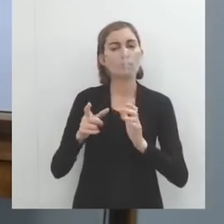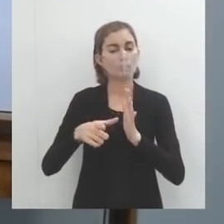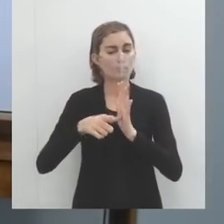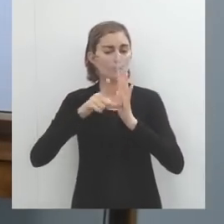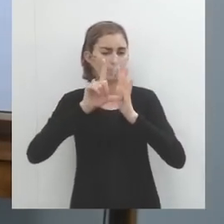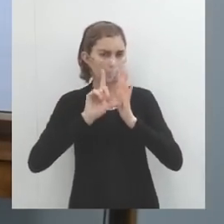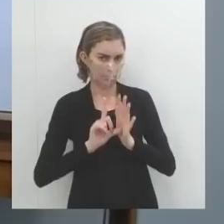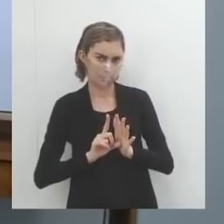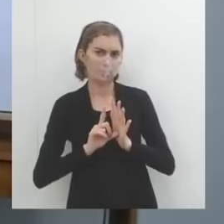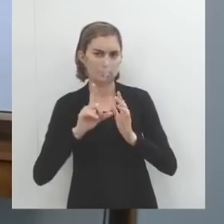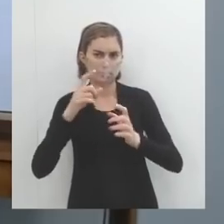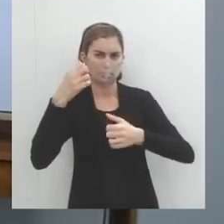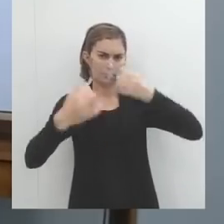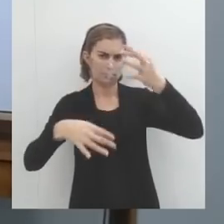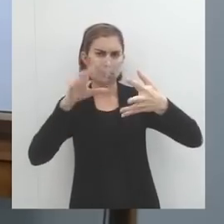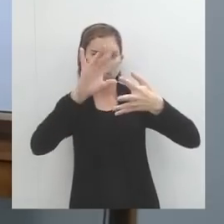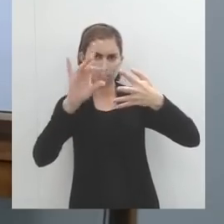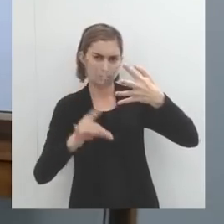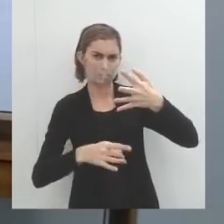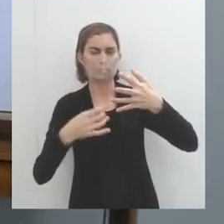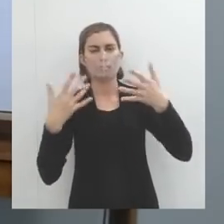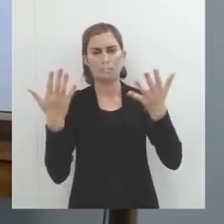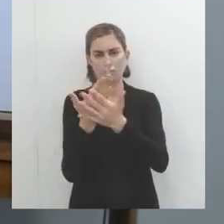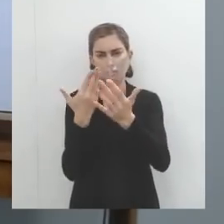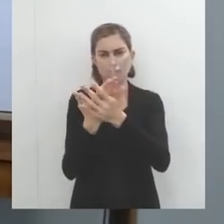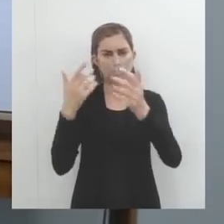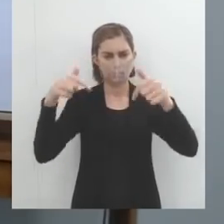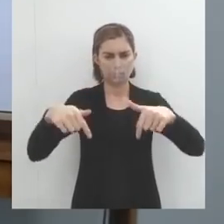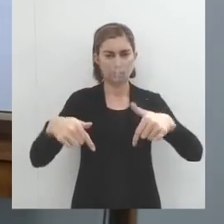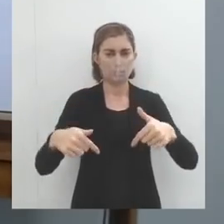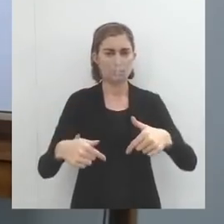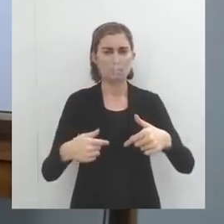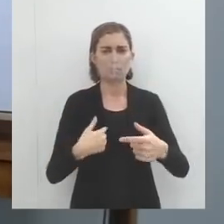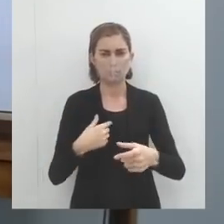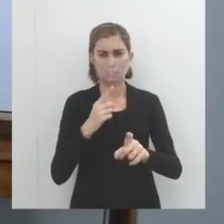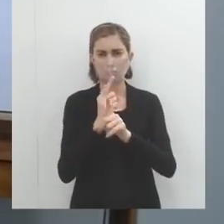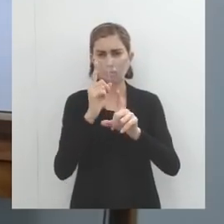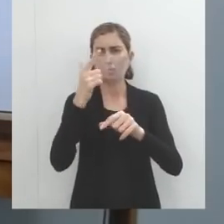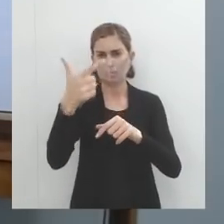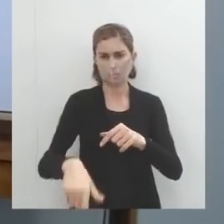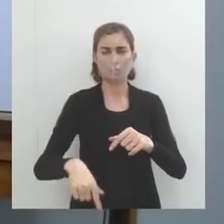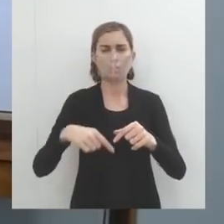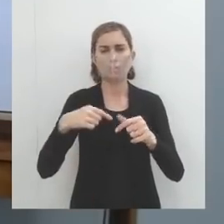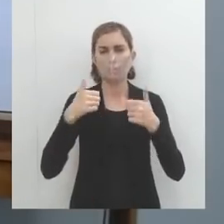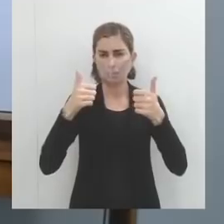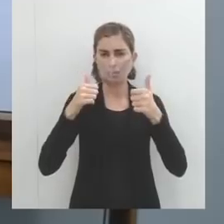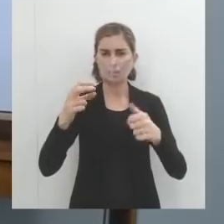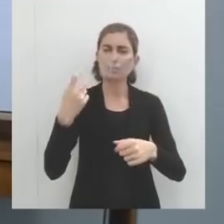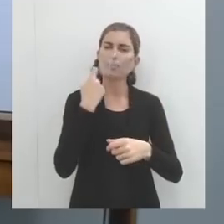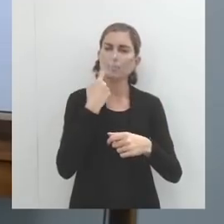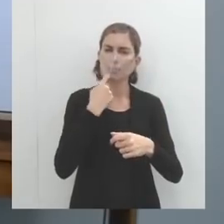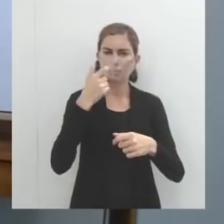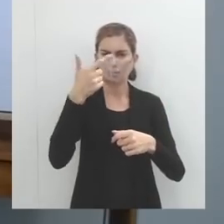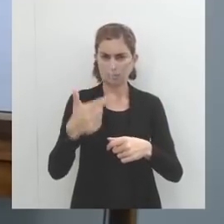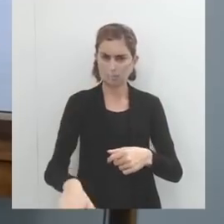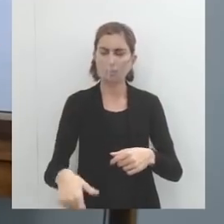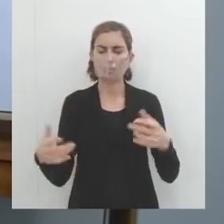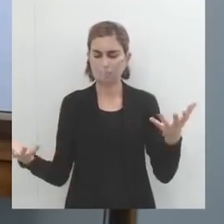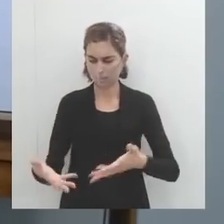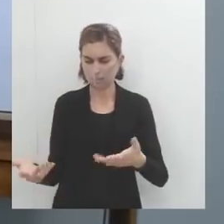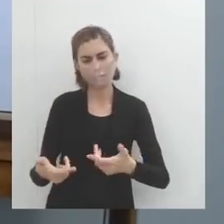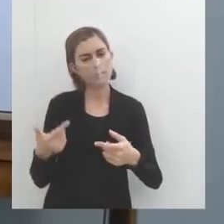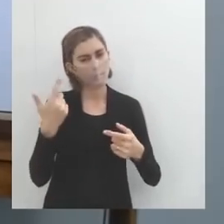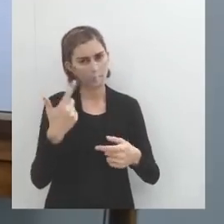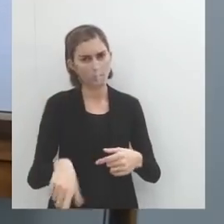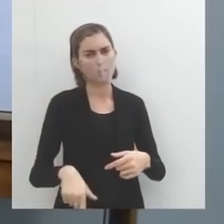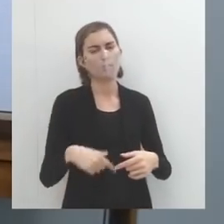nesses métodos contraceptivos, como a gente tem essa aula de hoje, e eu vou me encontrar com vocês novamente, ainda bem, na sexta-feira. Sexta-feira a gente tá para